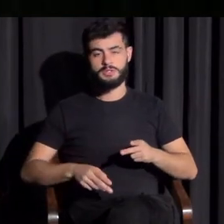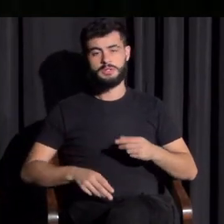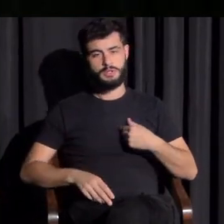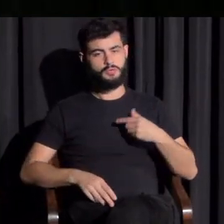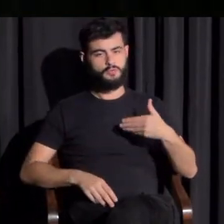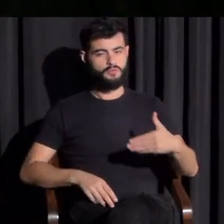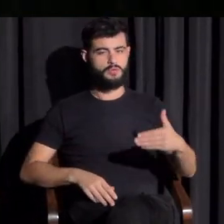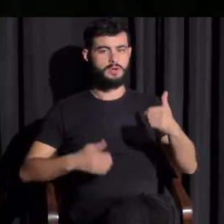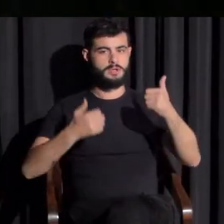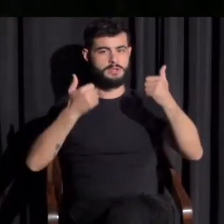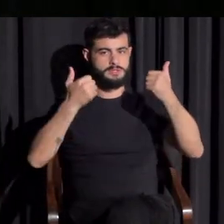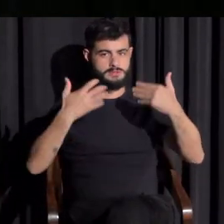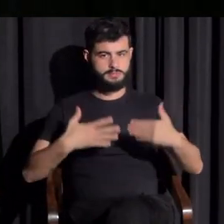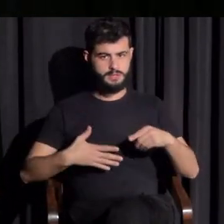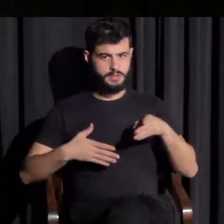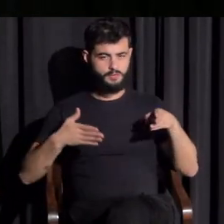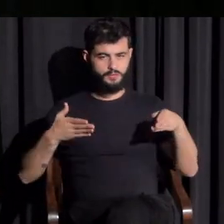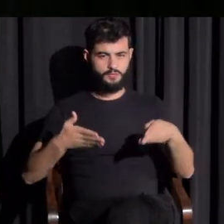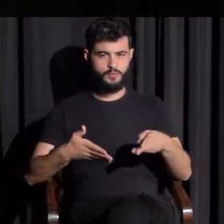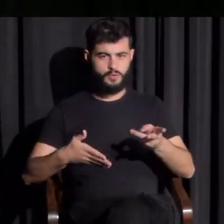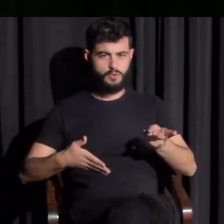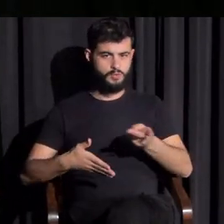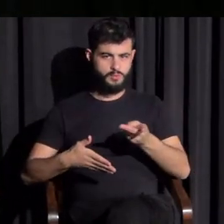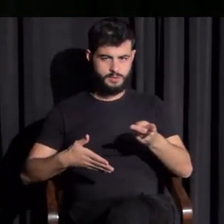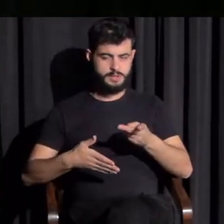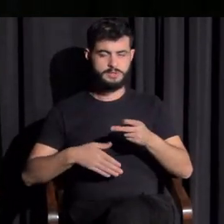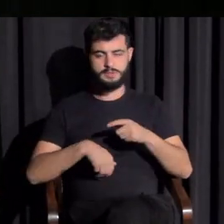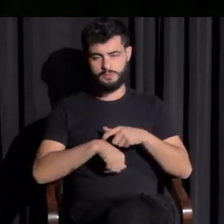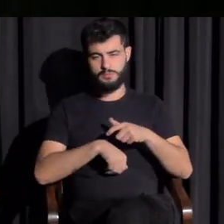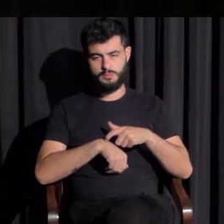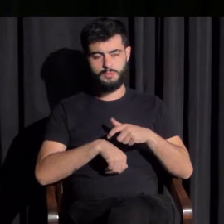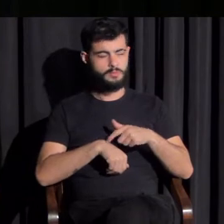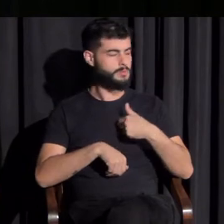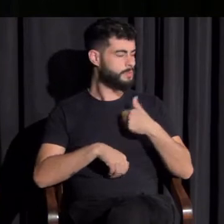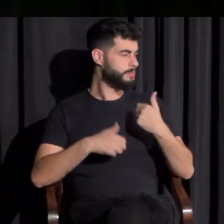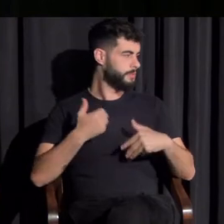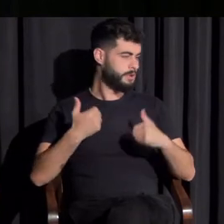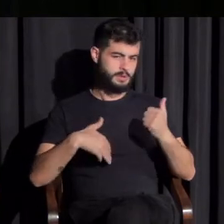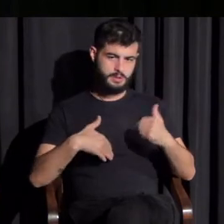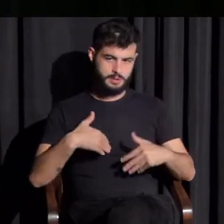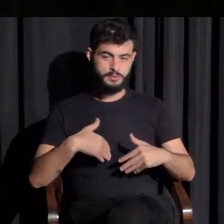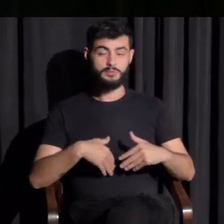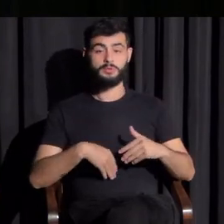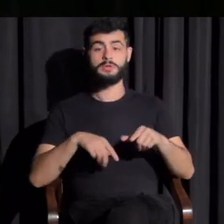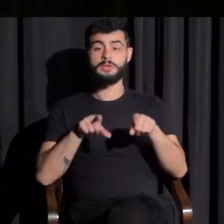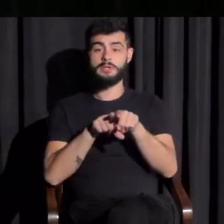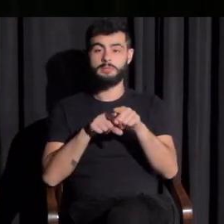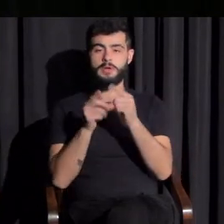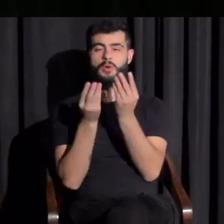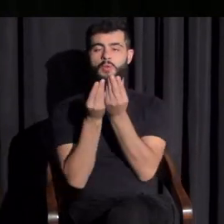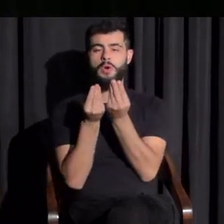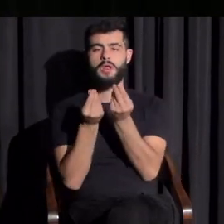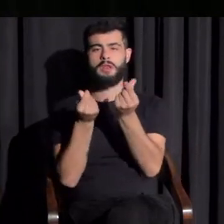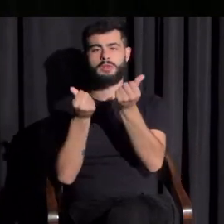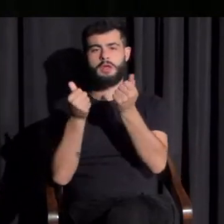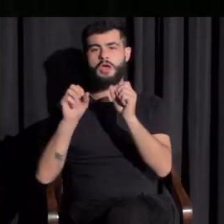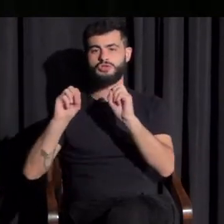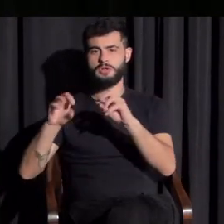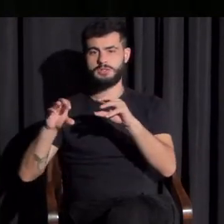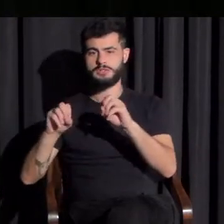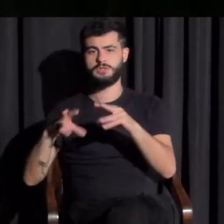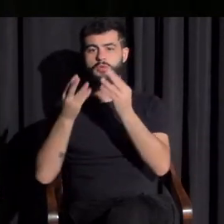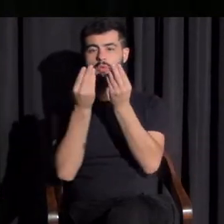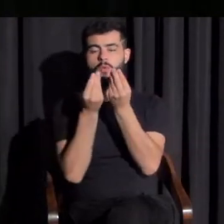mais nesse momento de fala, né, a questão da qualidade da educação e a educação de jovens e adultos